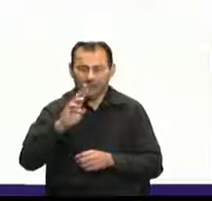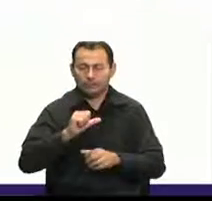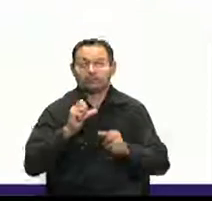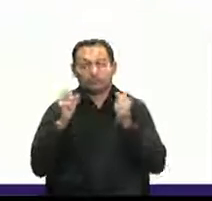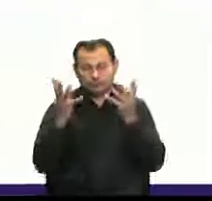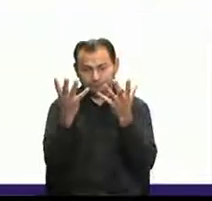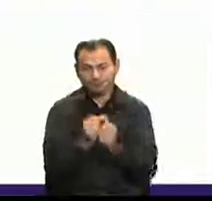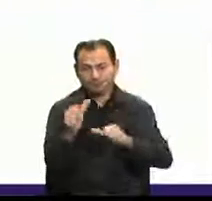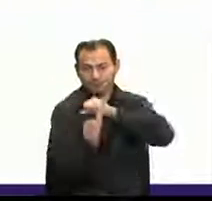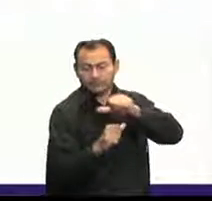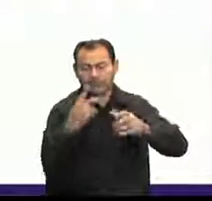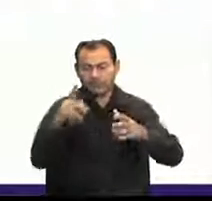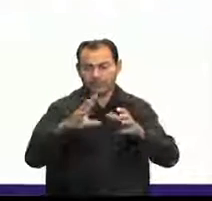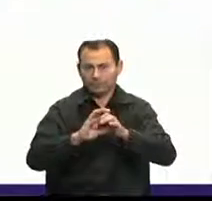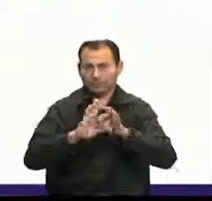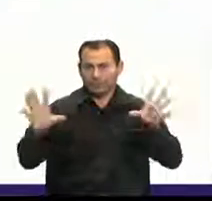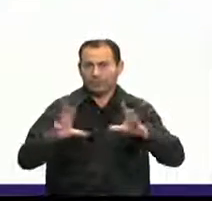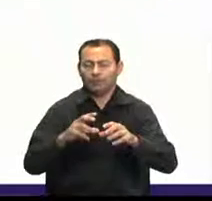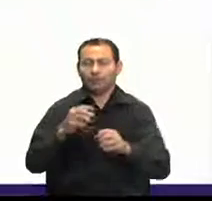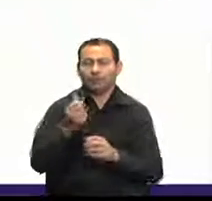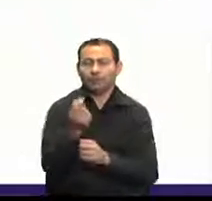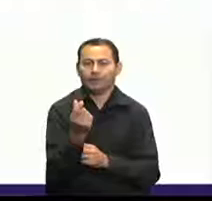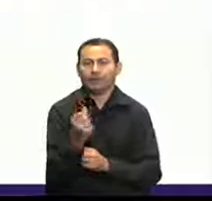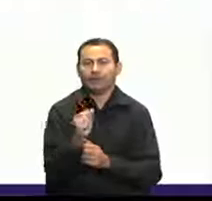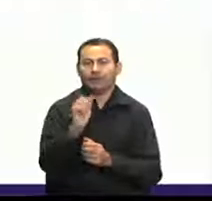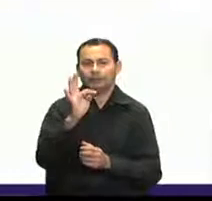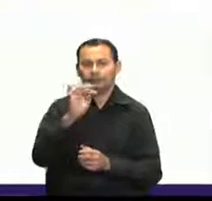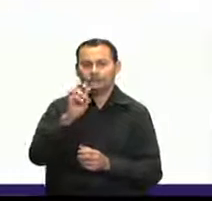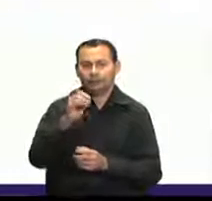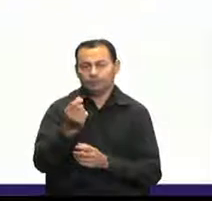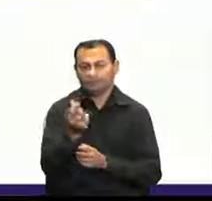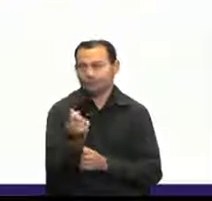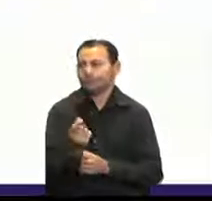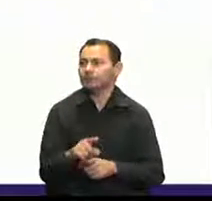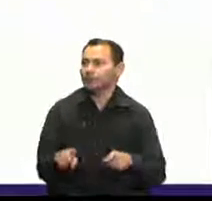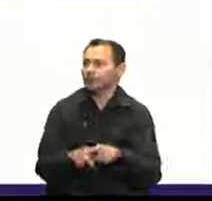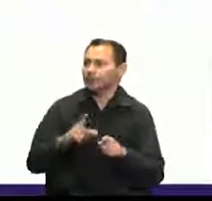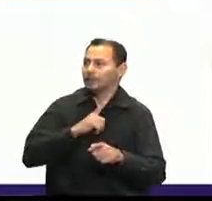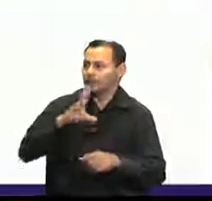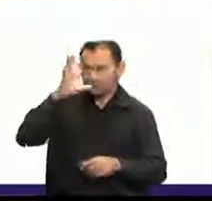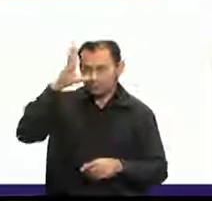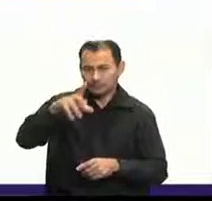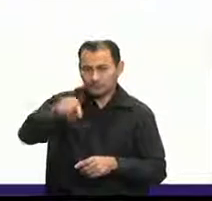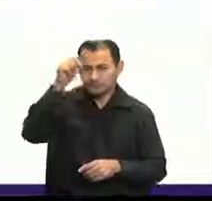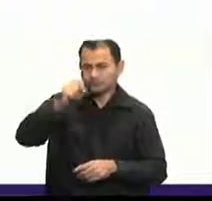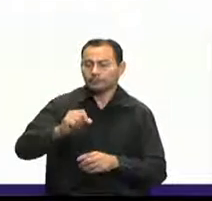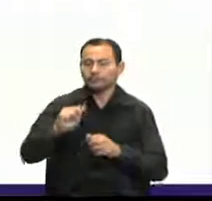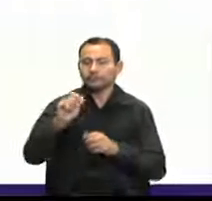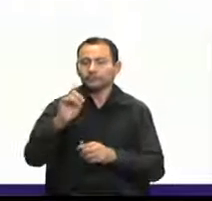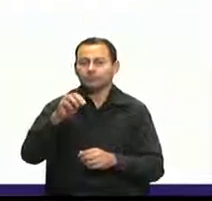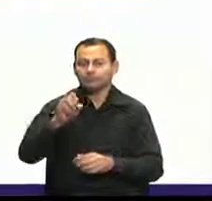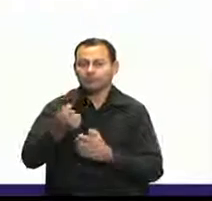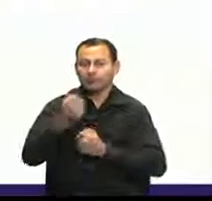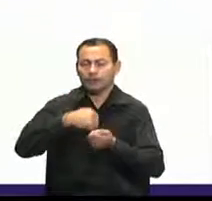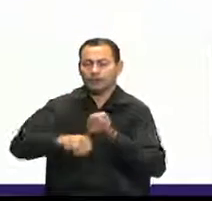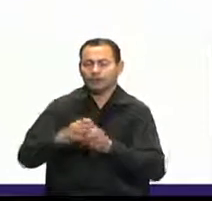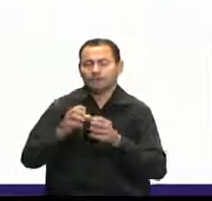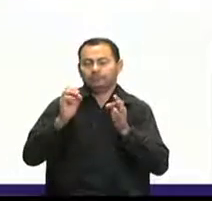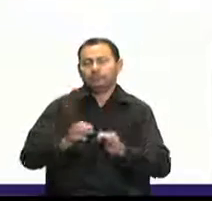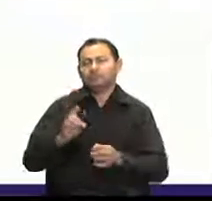transformar sua disponibilidade monetária em ativo financeiro eu tenho tomadores são os agentes econômicos